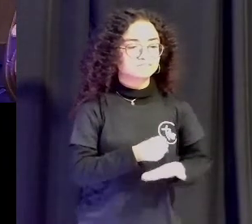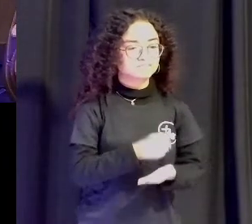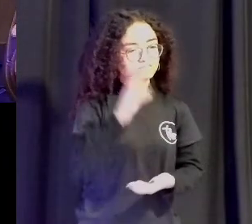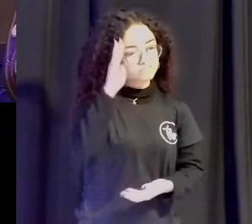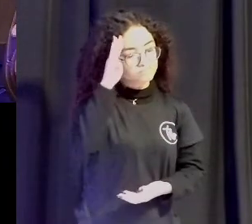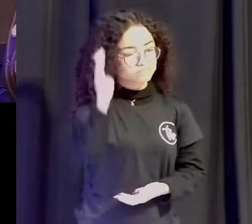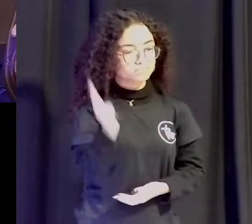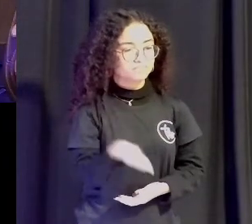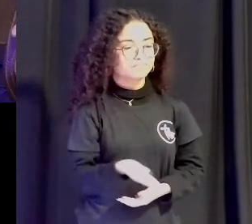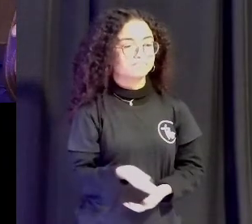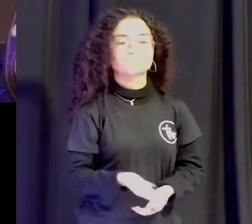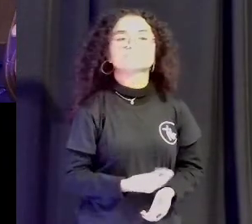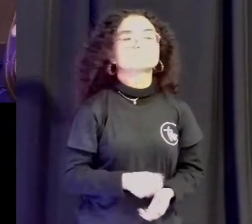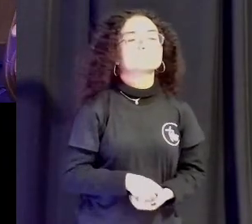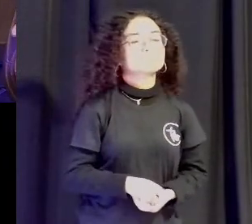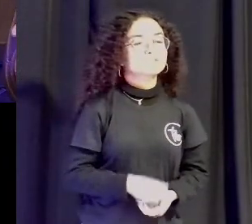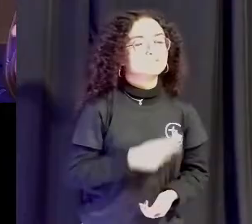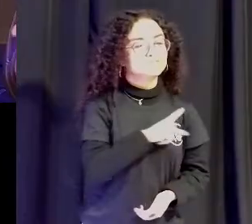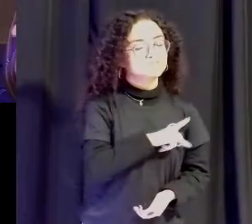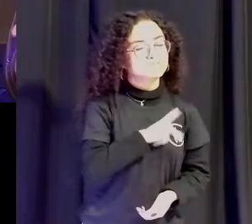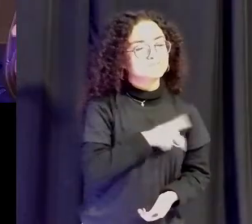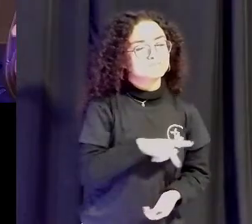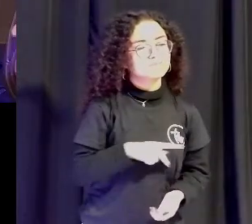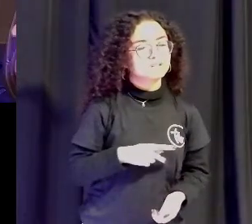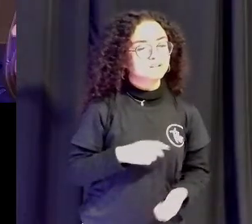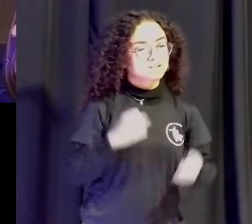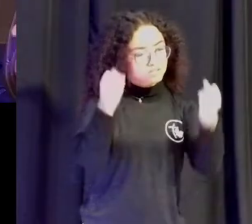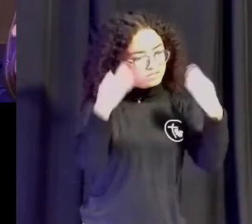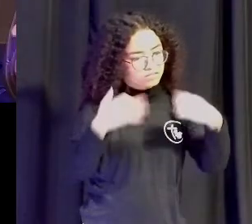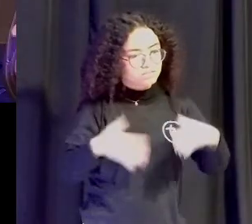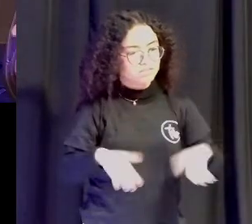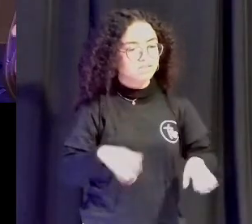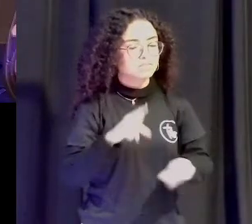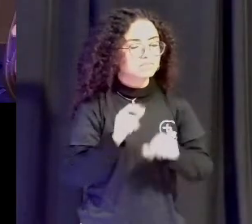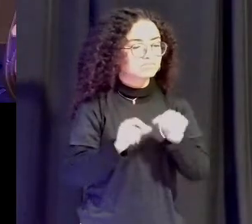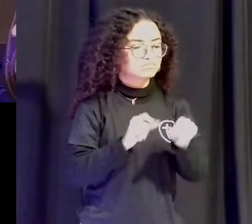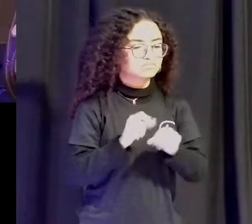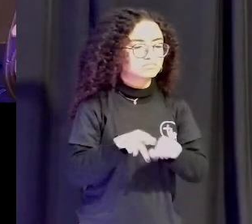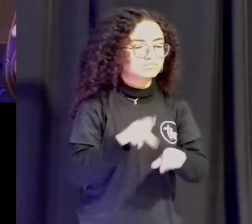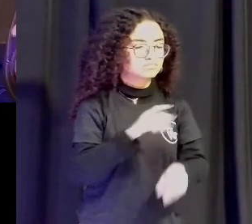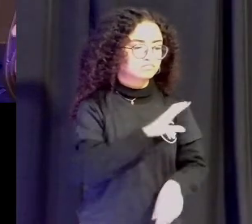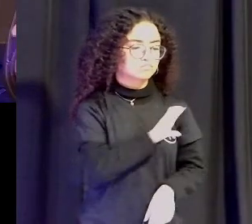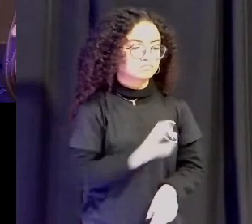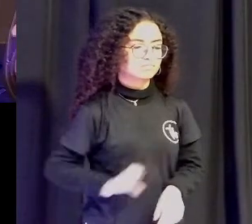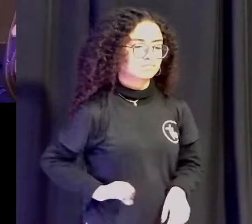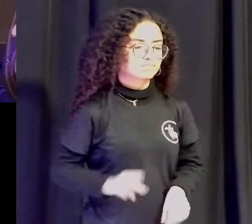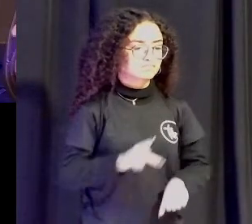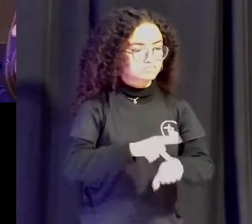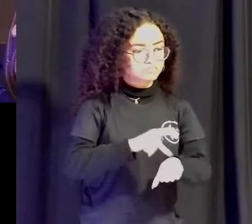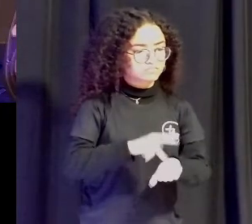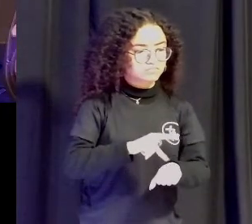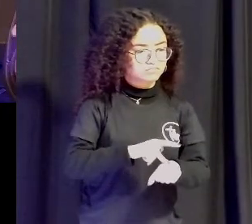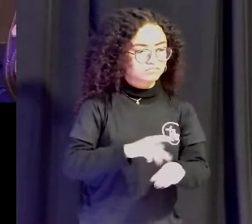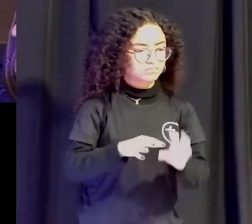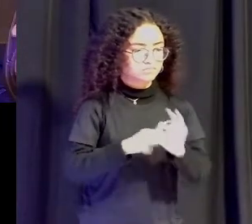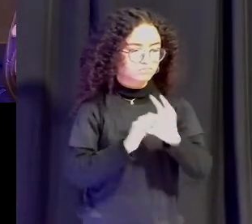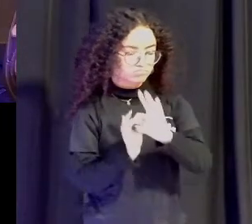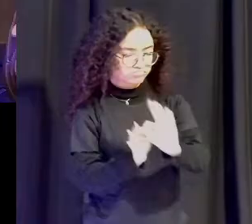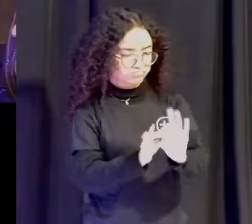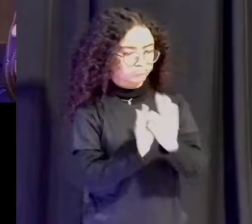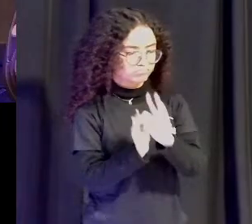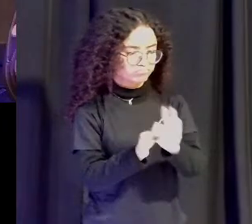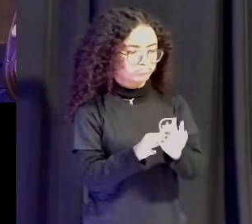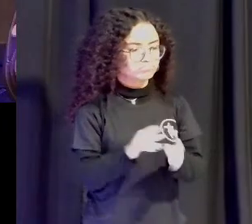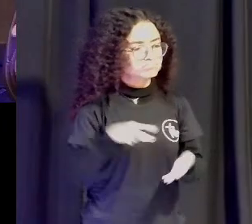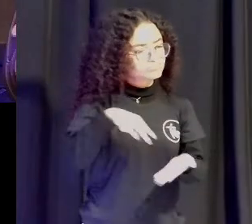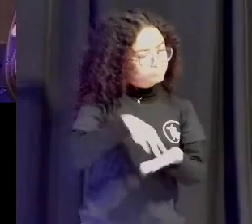O apóstolo Paulo descreve Cristo como a pedra angular, o ponto de junção, de